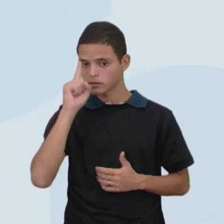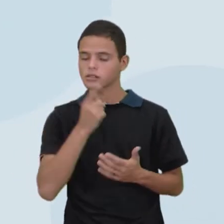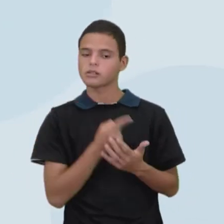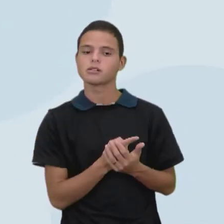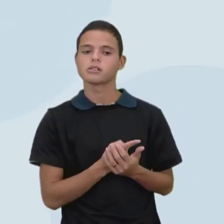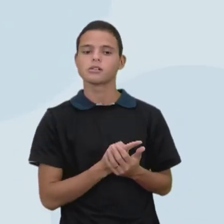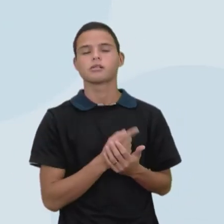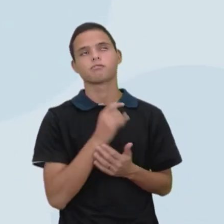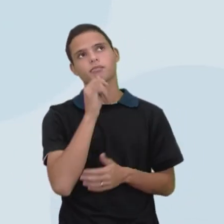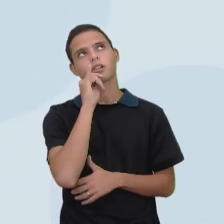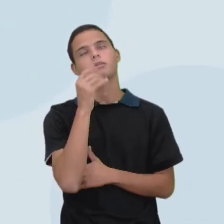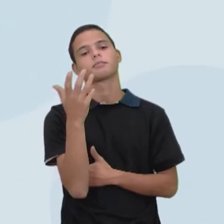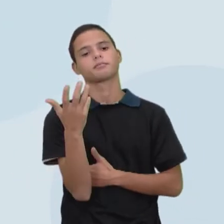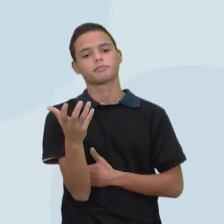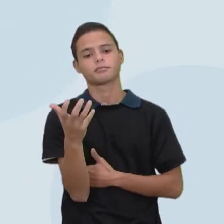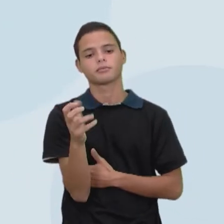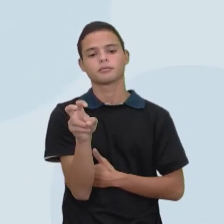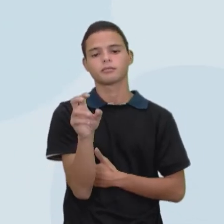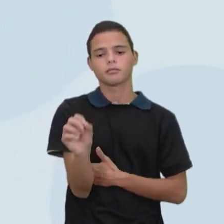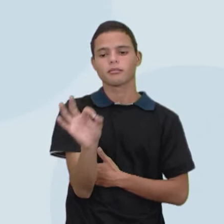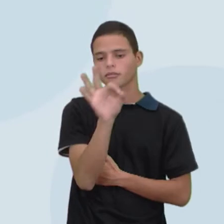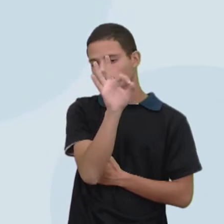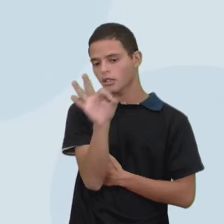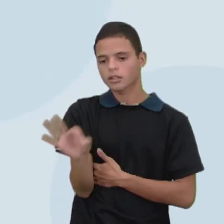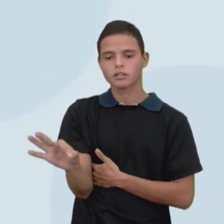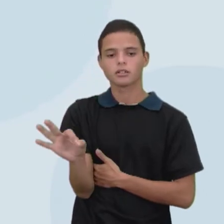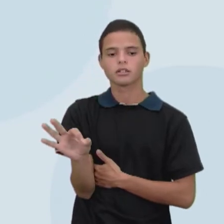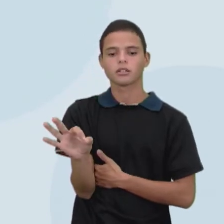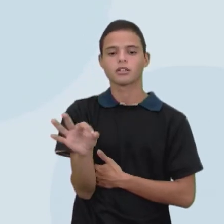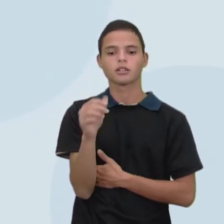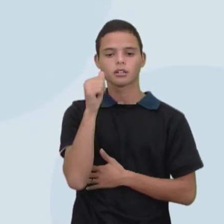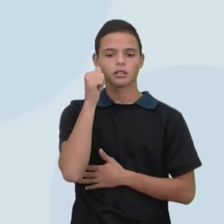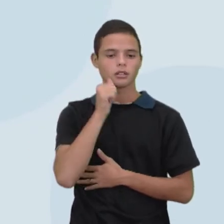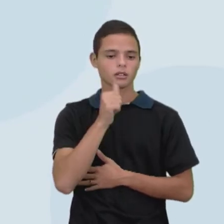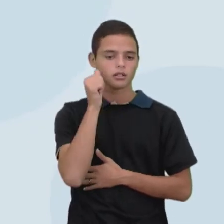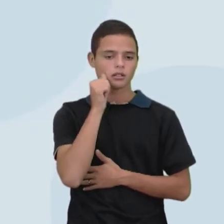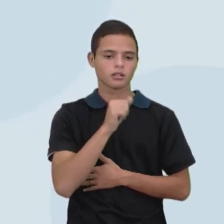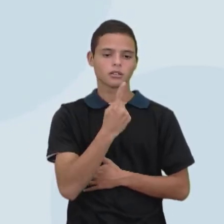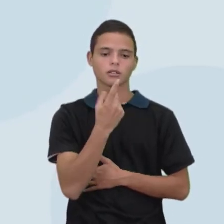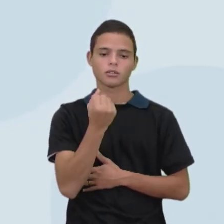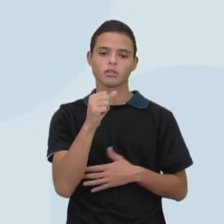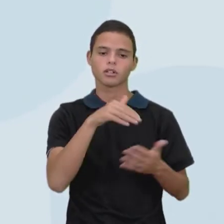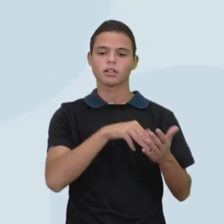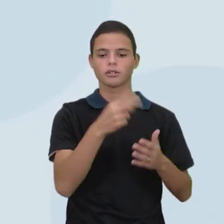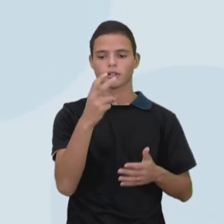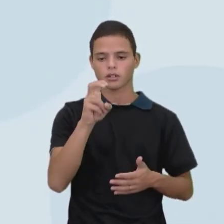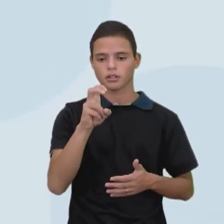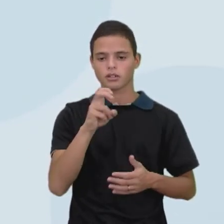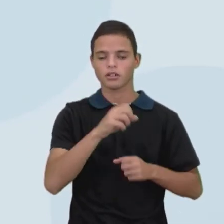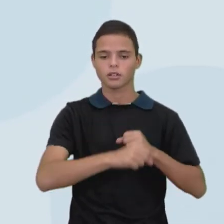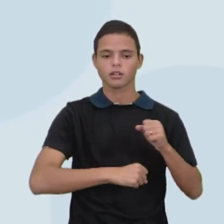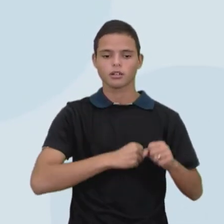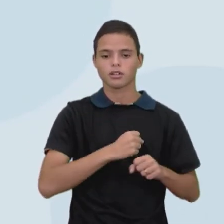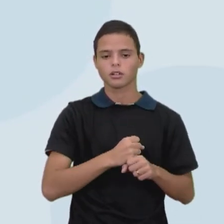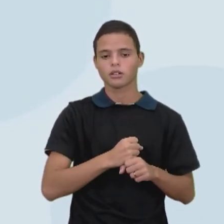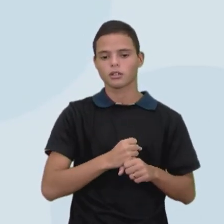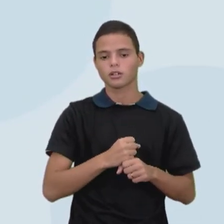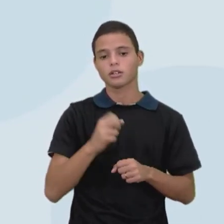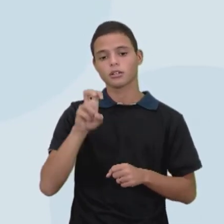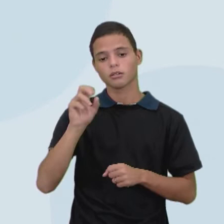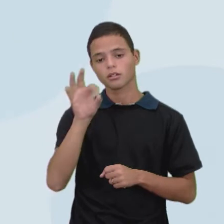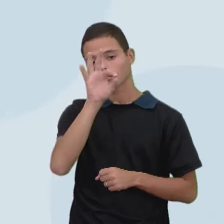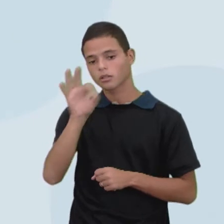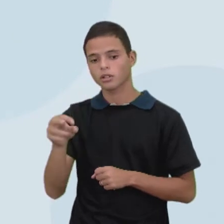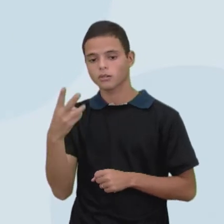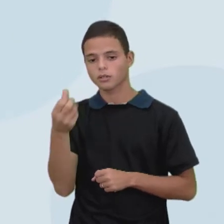percentual. Olha, eu quero pegar 50% das mulheres lá de 18 a 25 anos, 50% dos 26 a